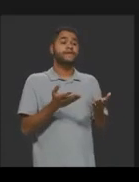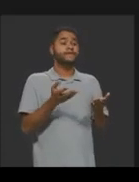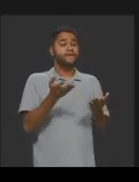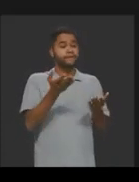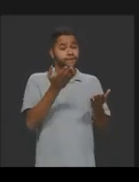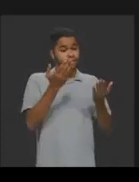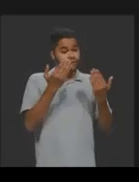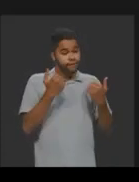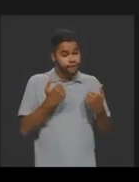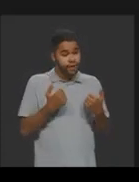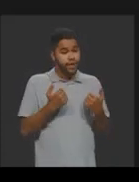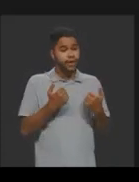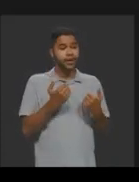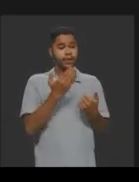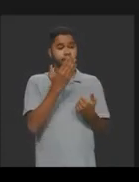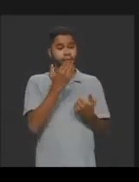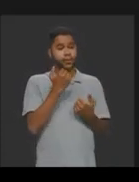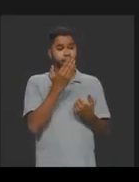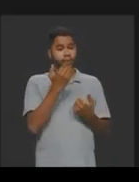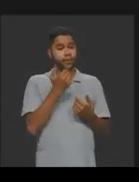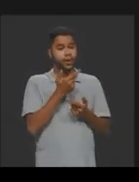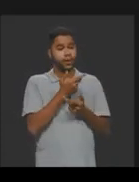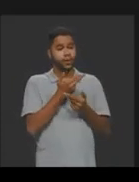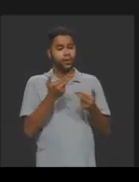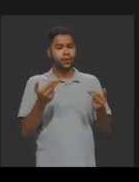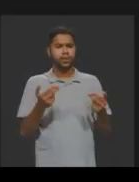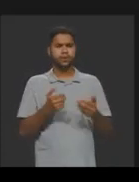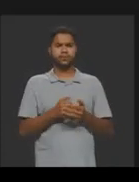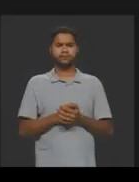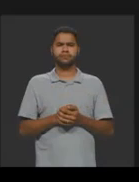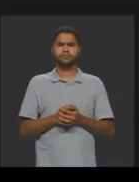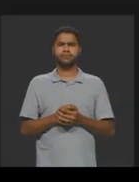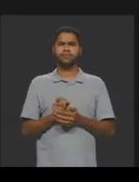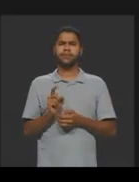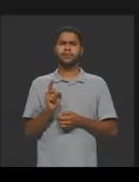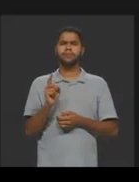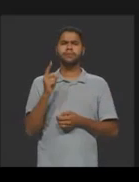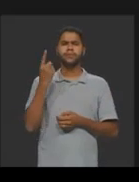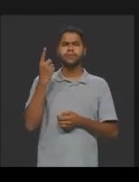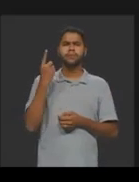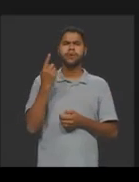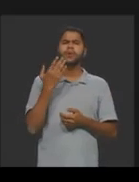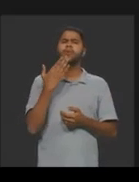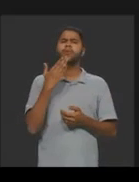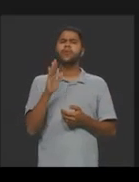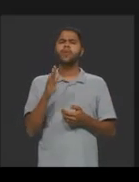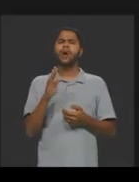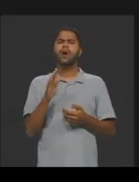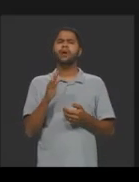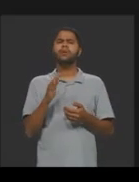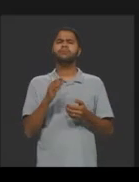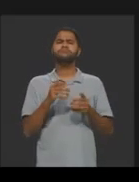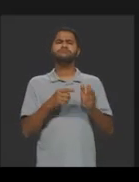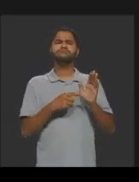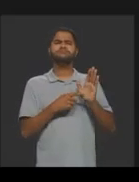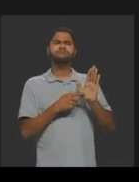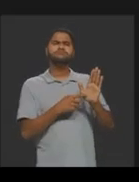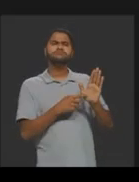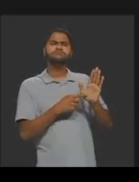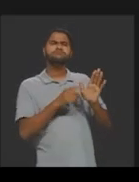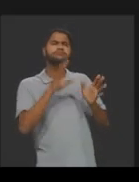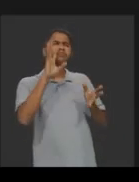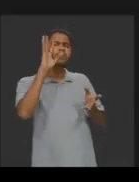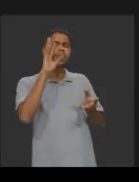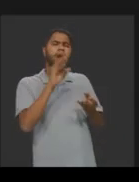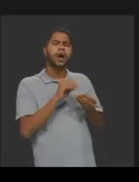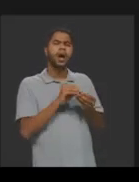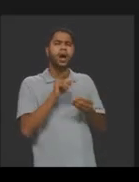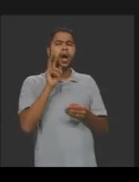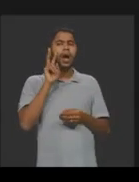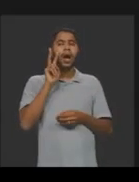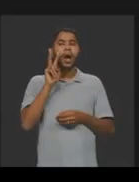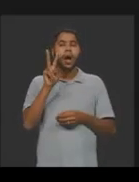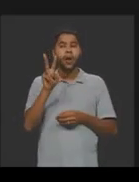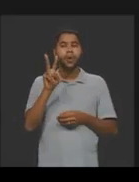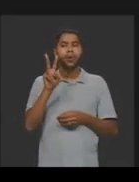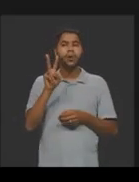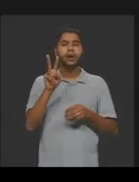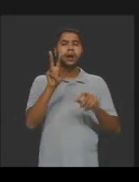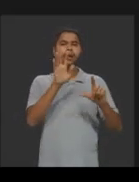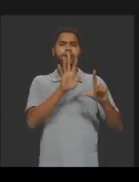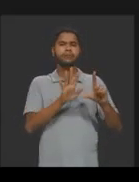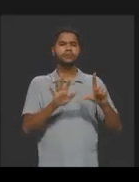Com amor, papai. Primeira coisa, qual é a inferência que você faz ao olhar essa